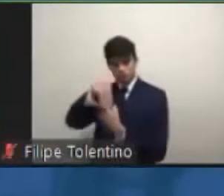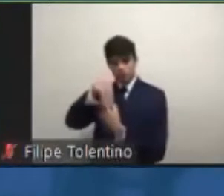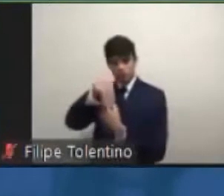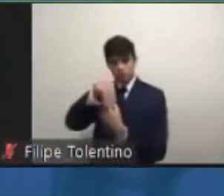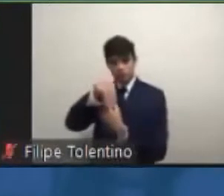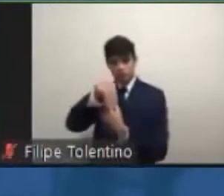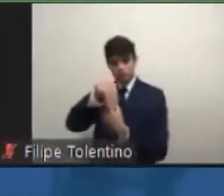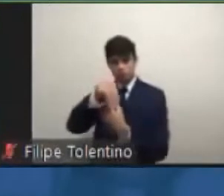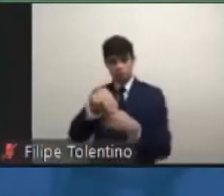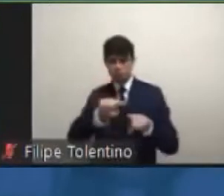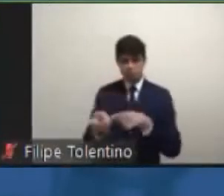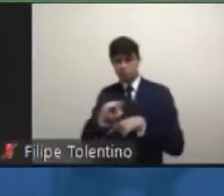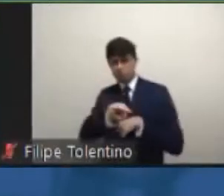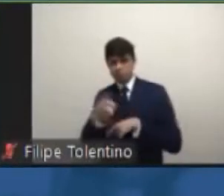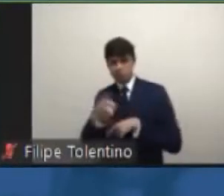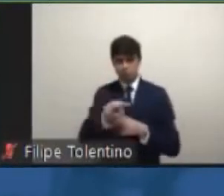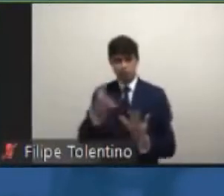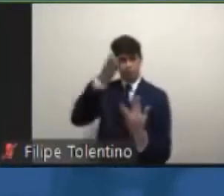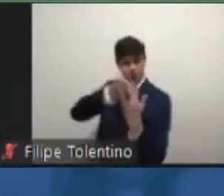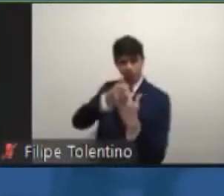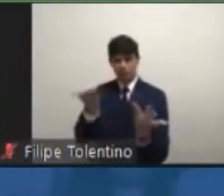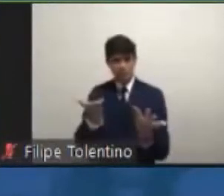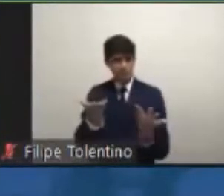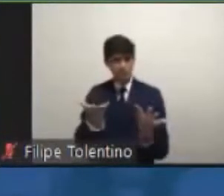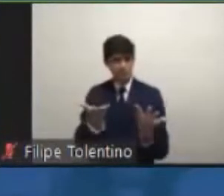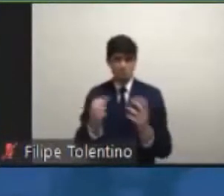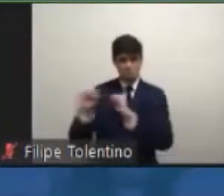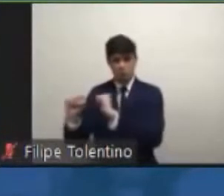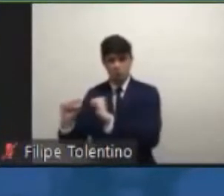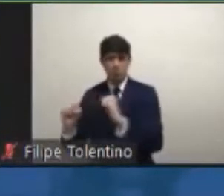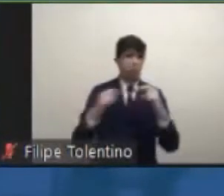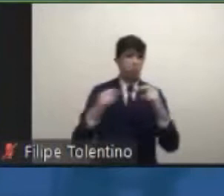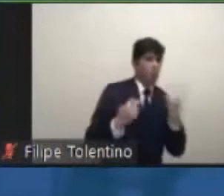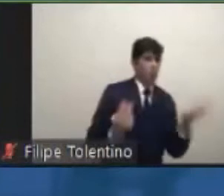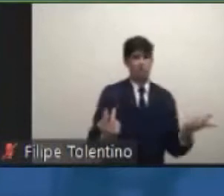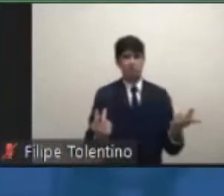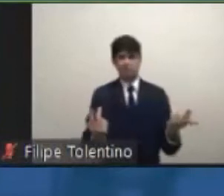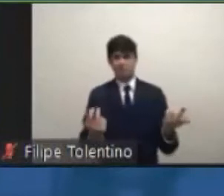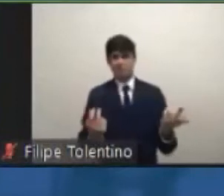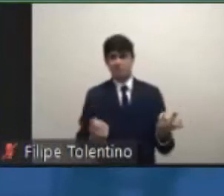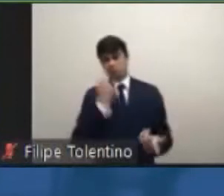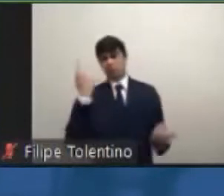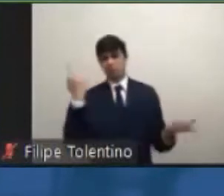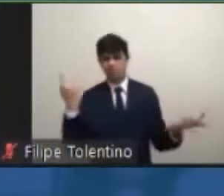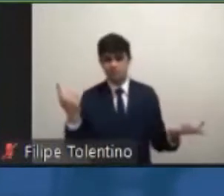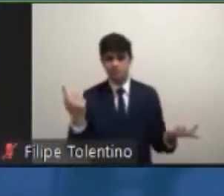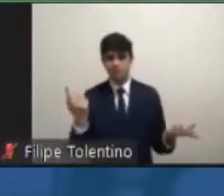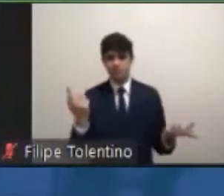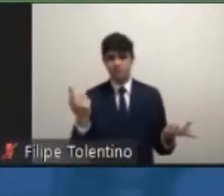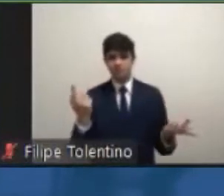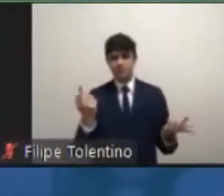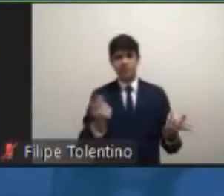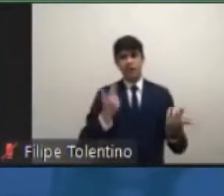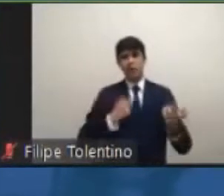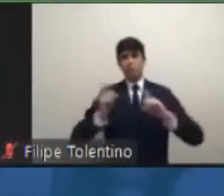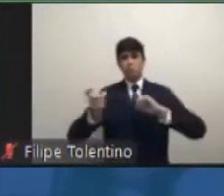de vários setores da sociedade. Tanto assim que foi distribuída essa DPF que eu mencionei anteriormente pela PGR,